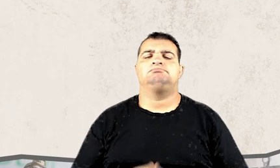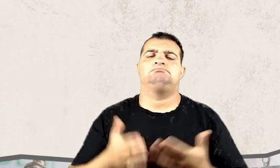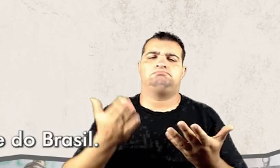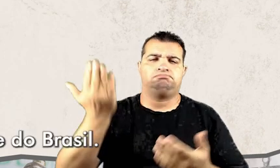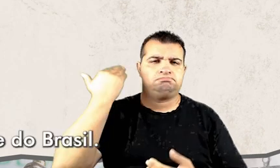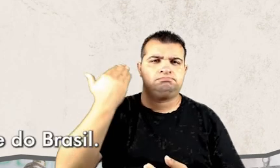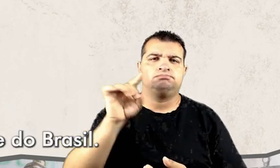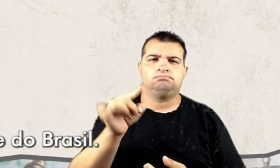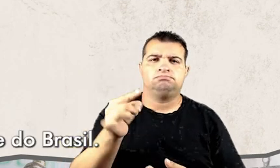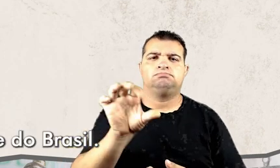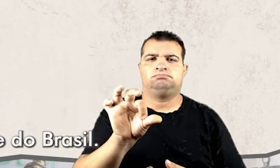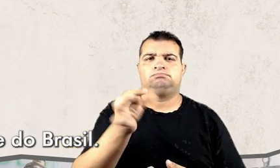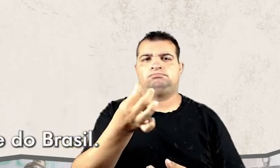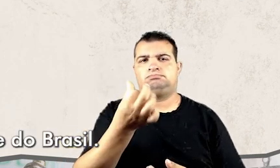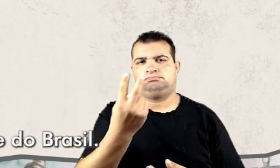Em